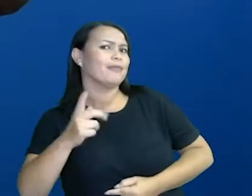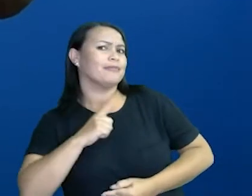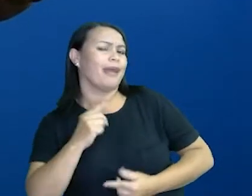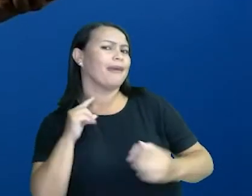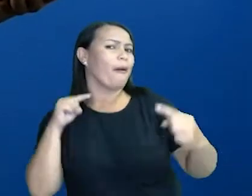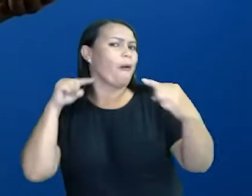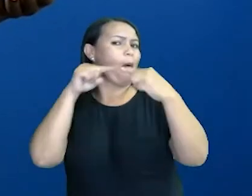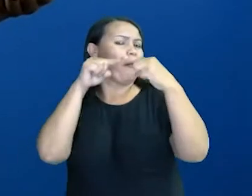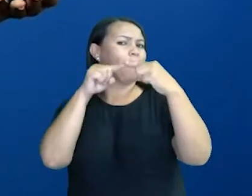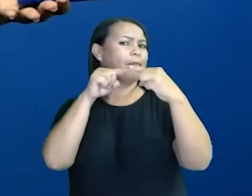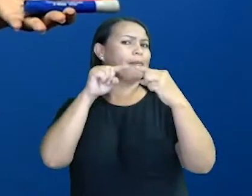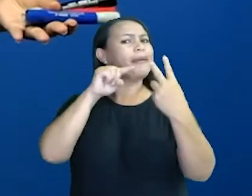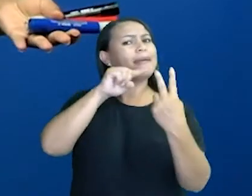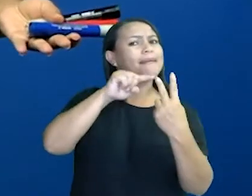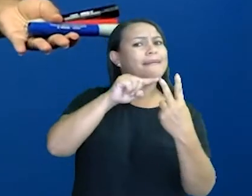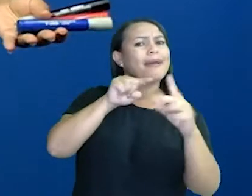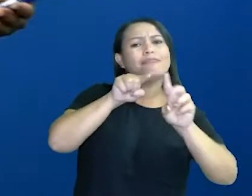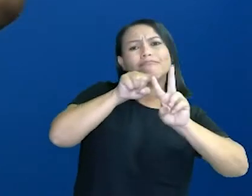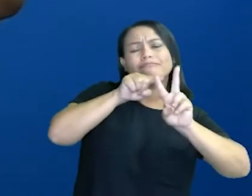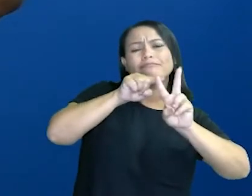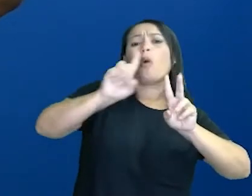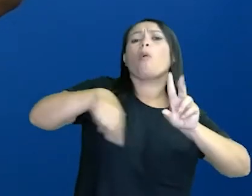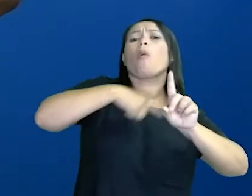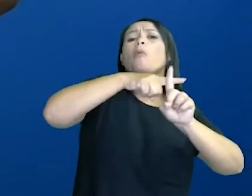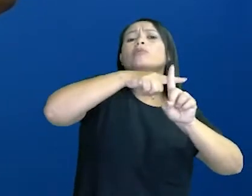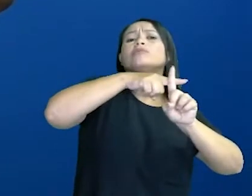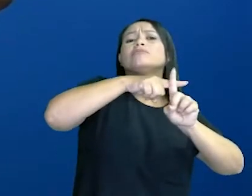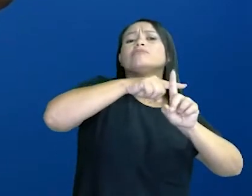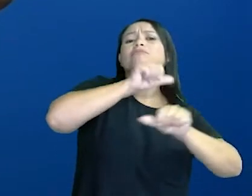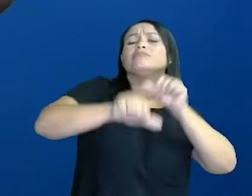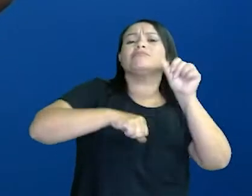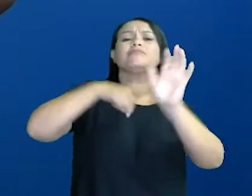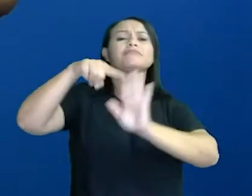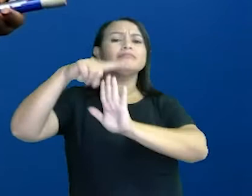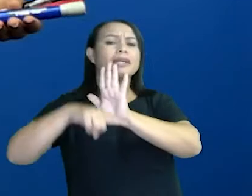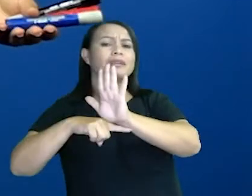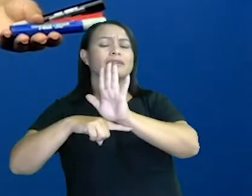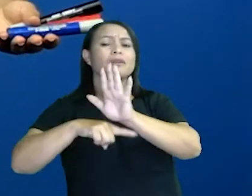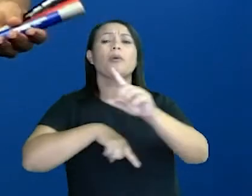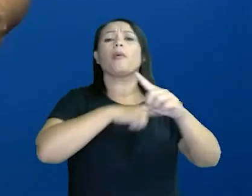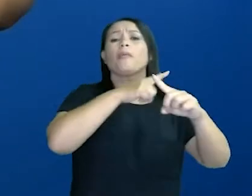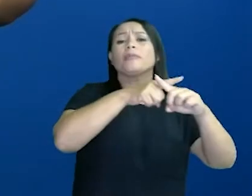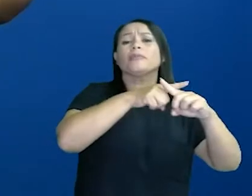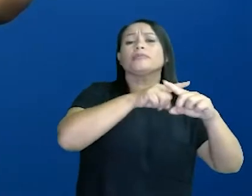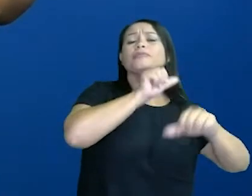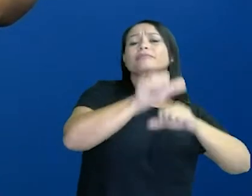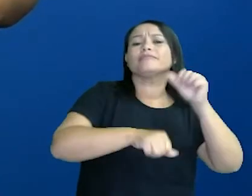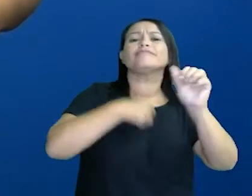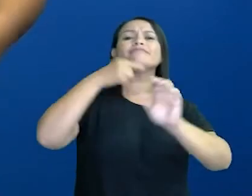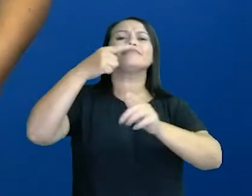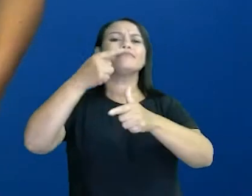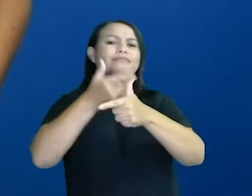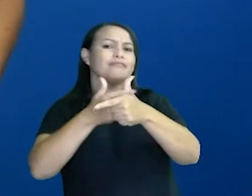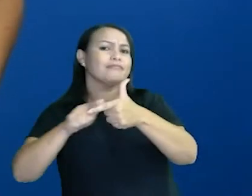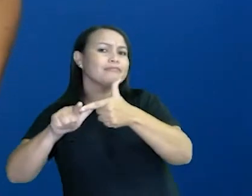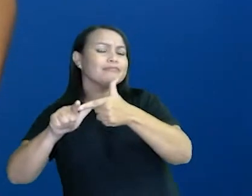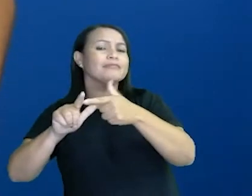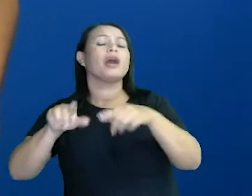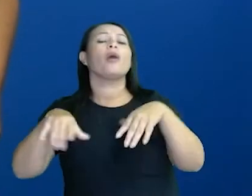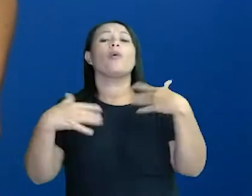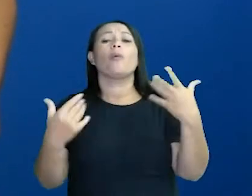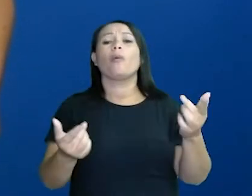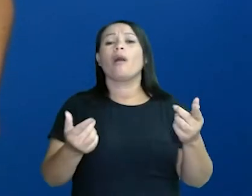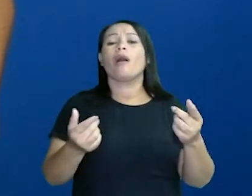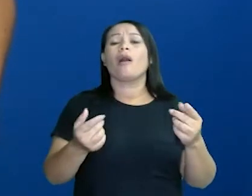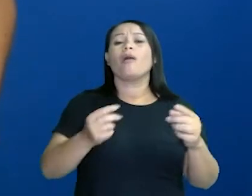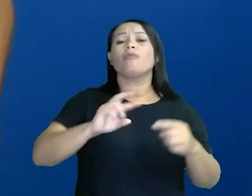a ver qual o posto de mais ou menos qual o posto de multiplicar dividir com a